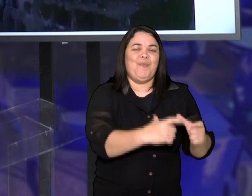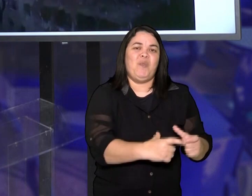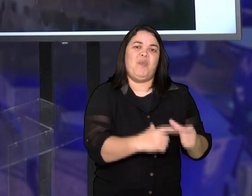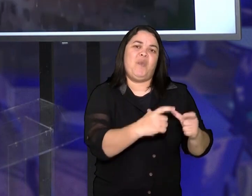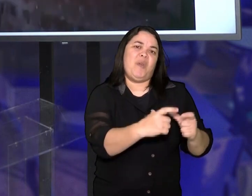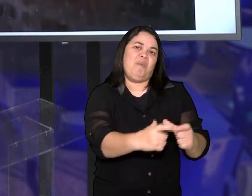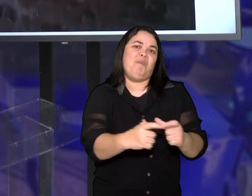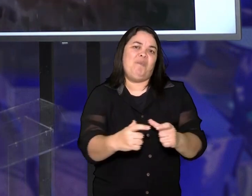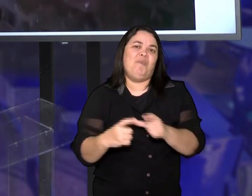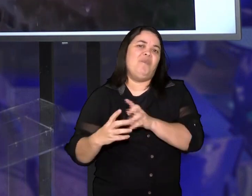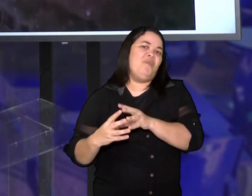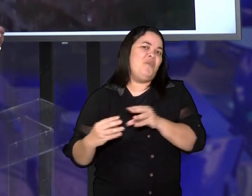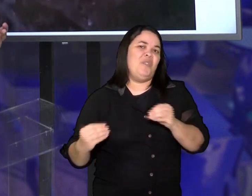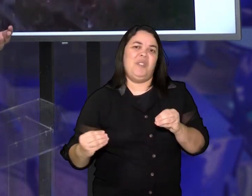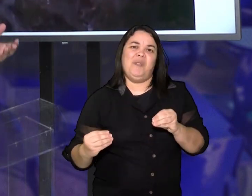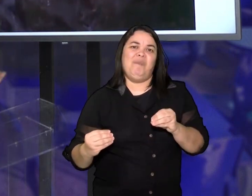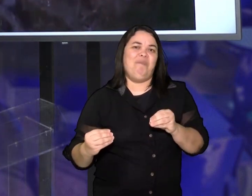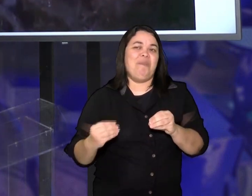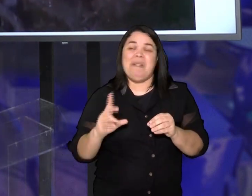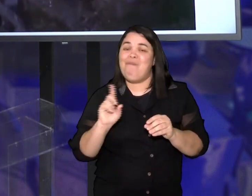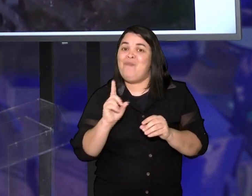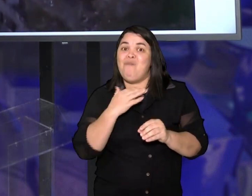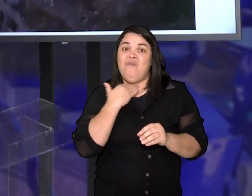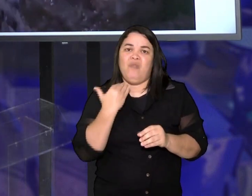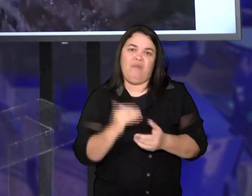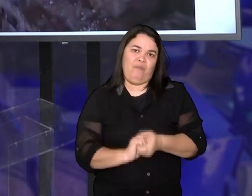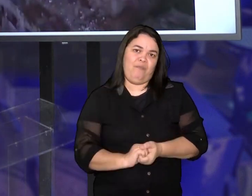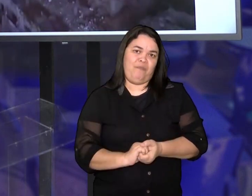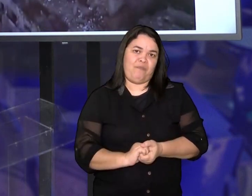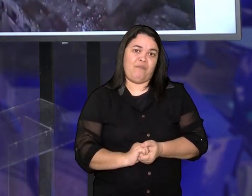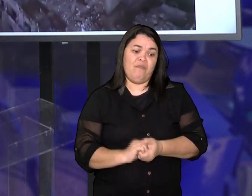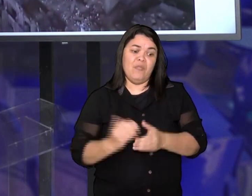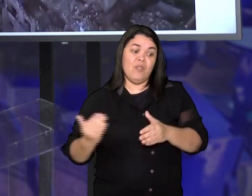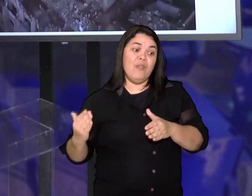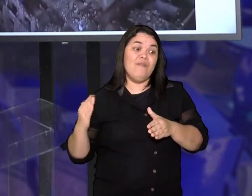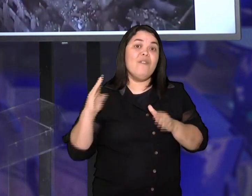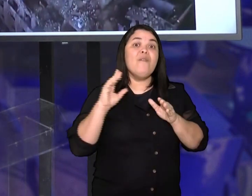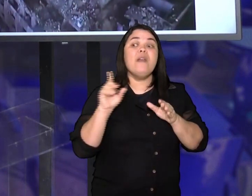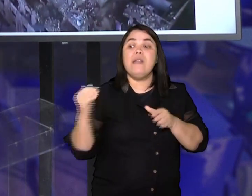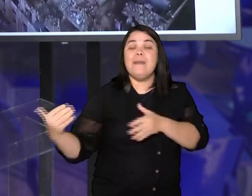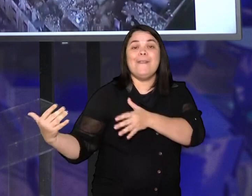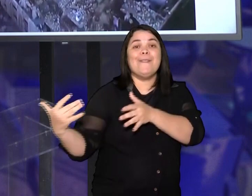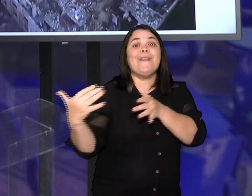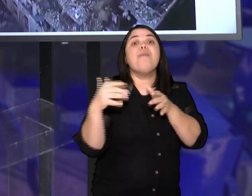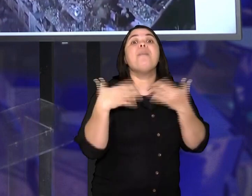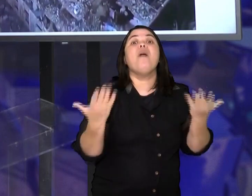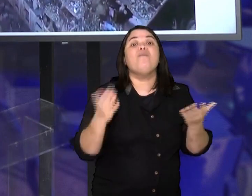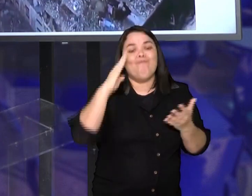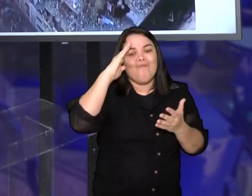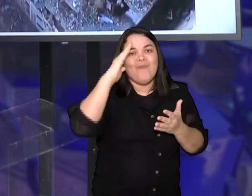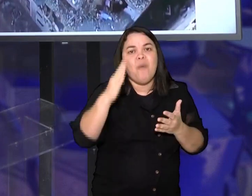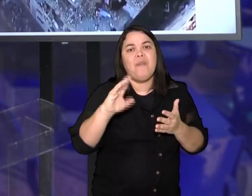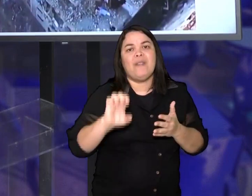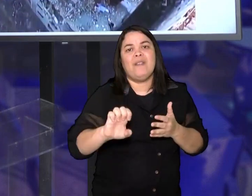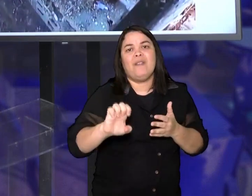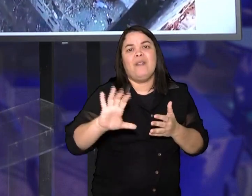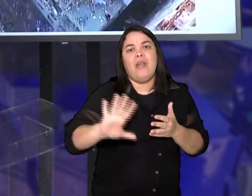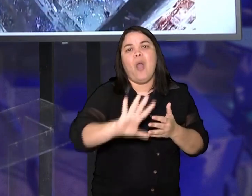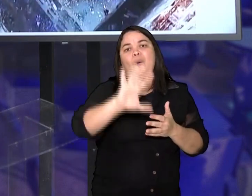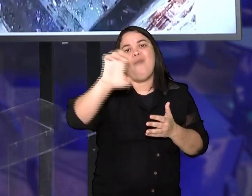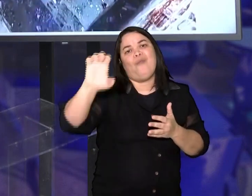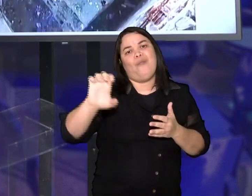lugar, especificamente a Europa, que acaba sendo o centro dessas grandes cidades globais, né? A Europa